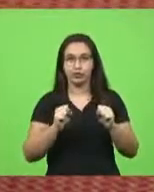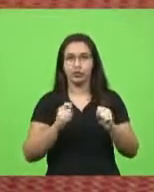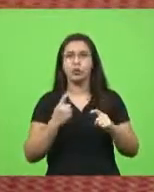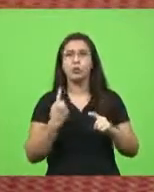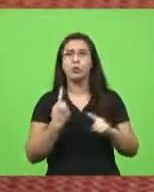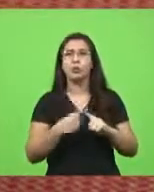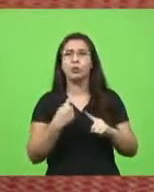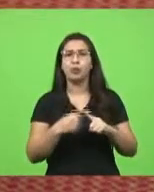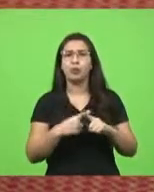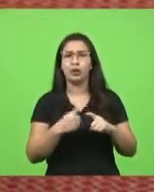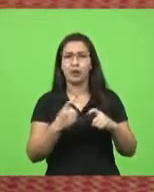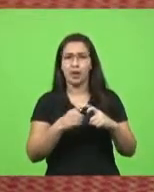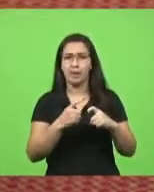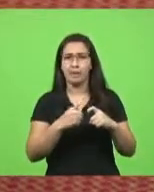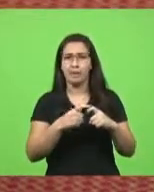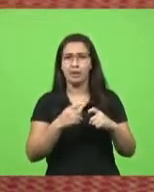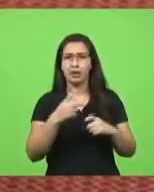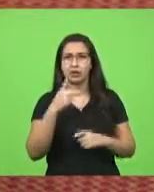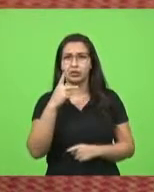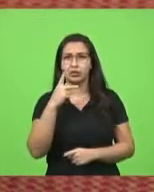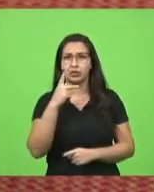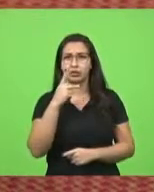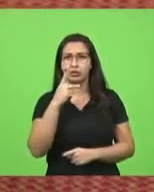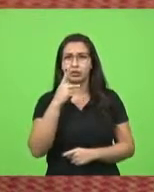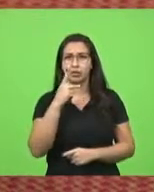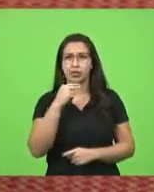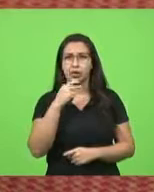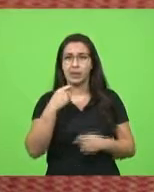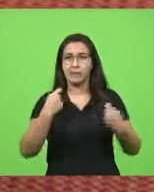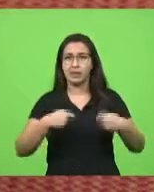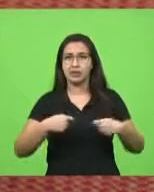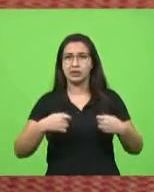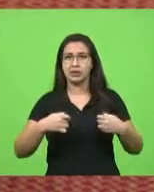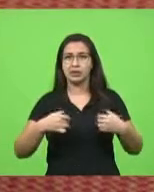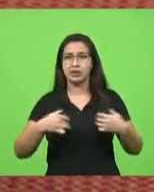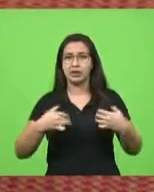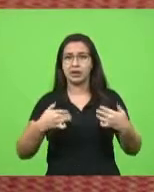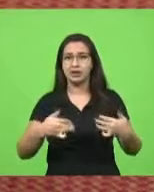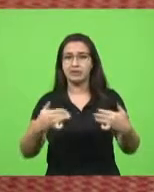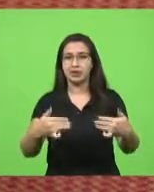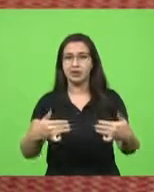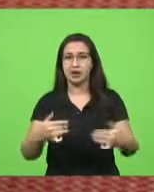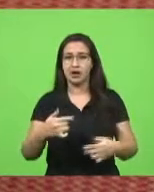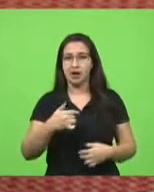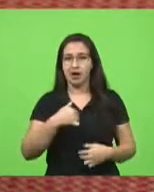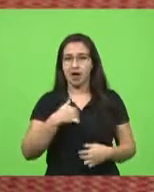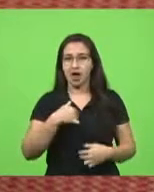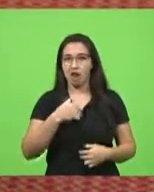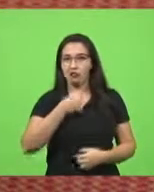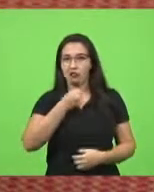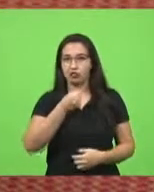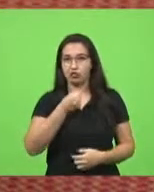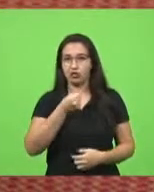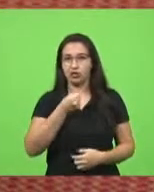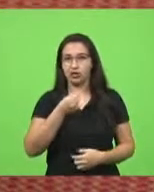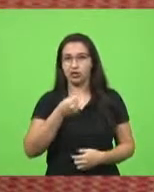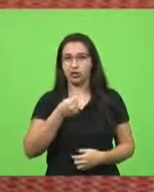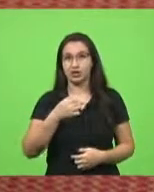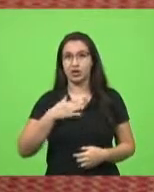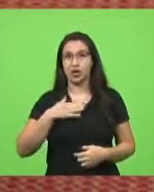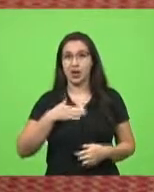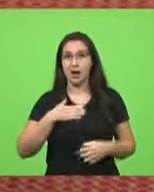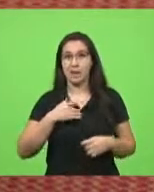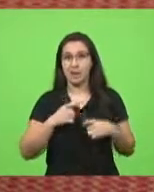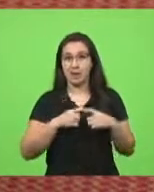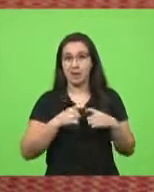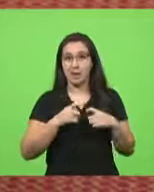médico Kennedy Nunes diz que tem que ministrar? Não, eu não sou médico, eu sou jornalista. Eu fui paciente. O meu médico me receitou e eu fui